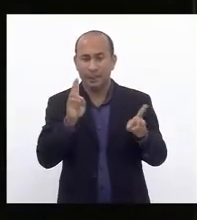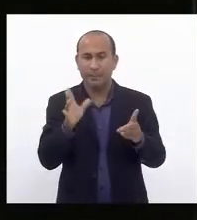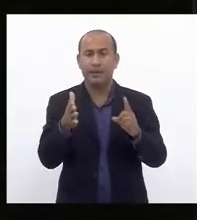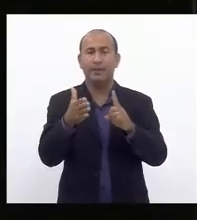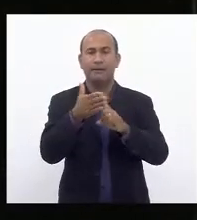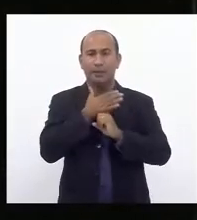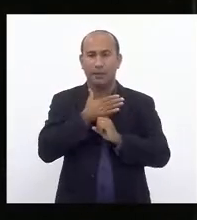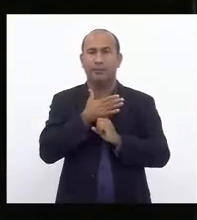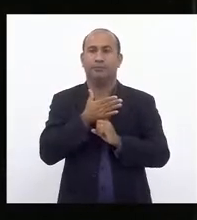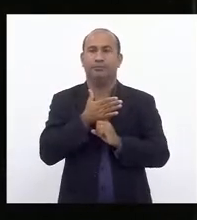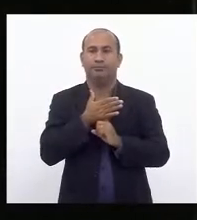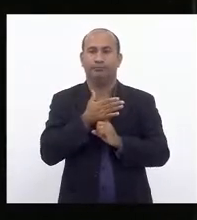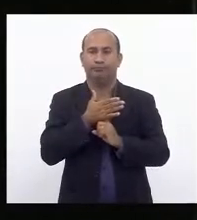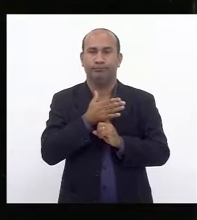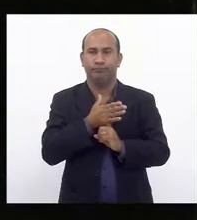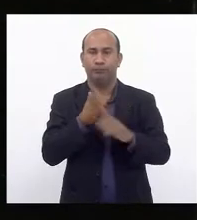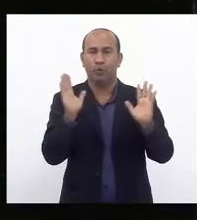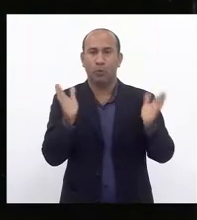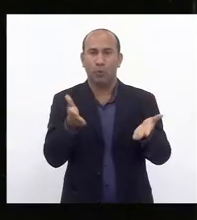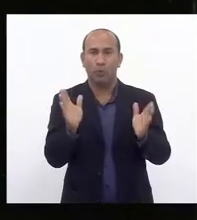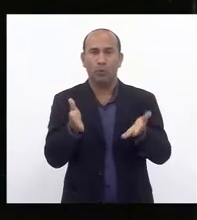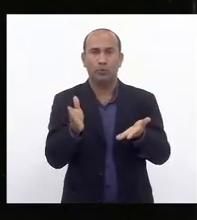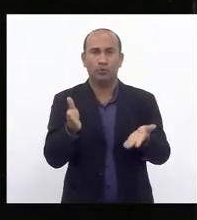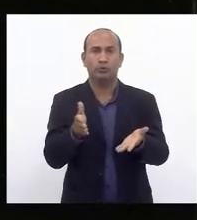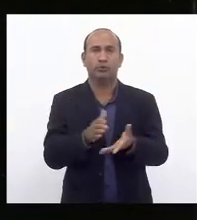defendeu. E a gente hoje,